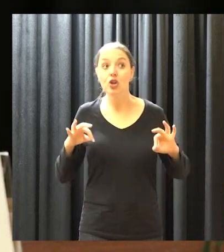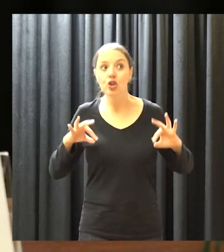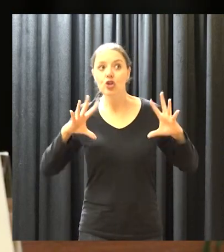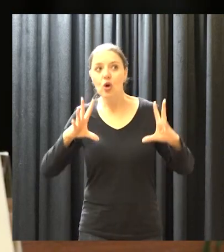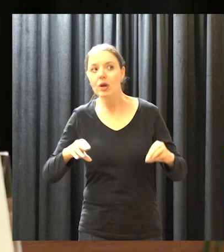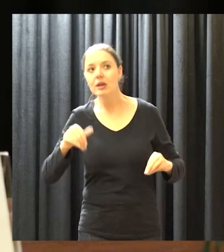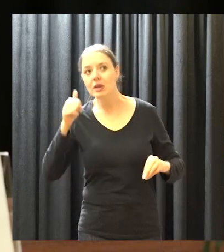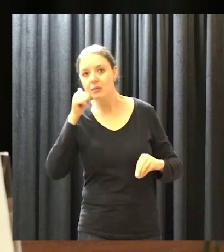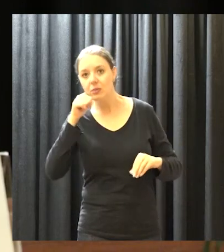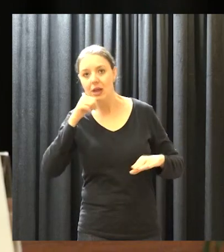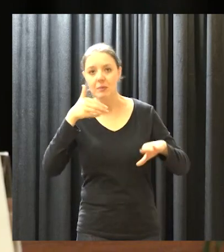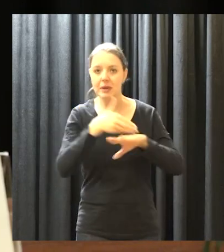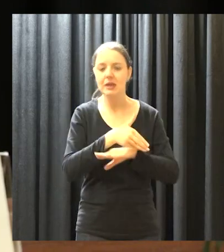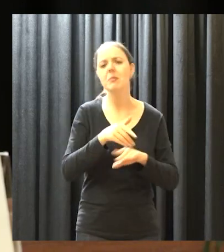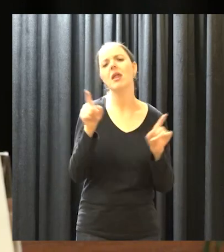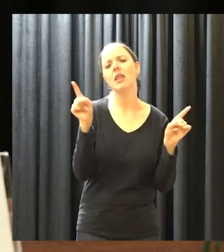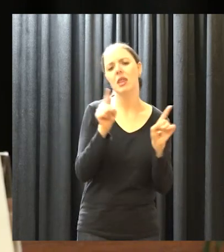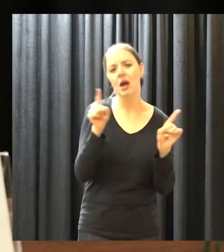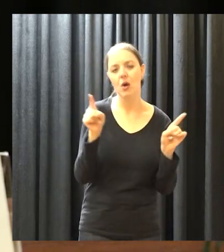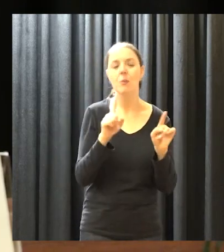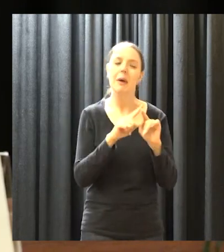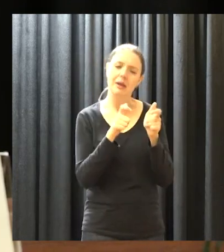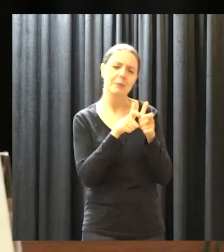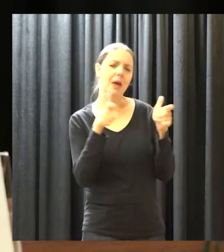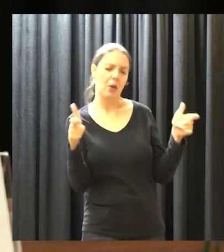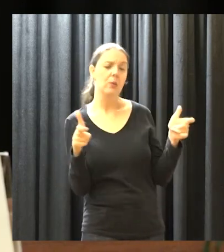são do MBMC, não, a maior parte delas.